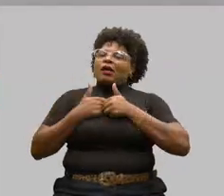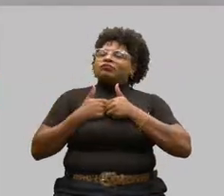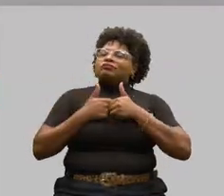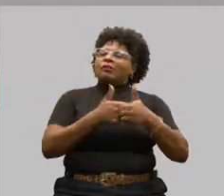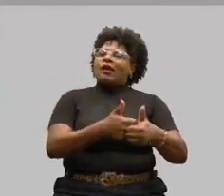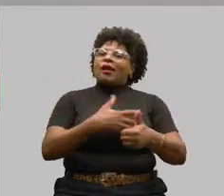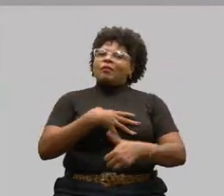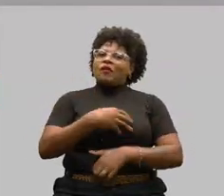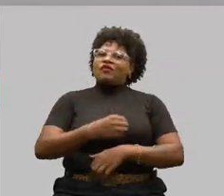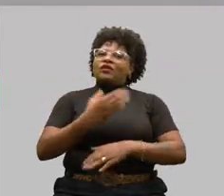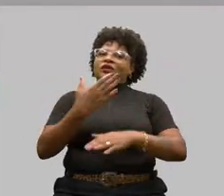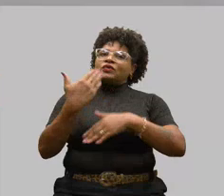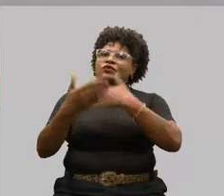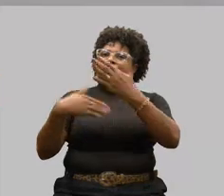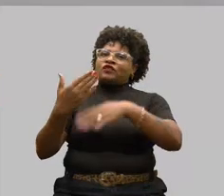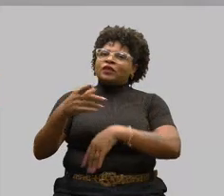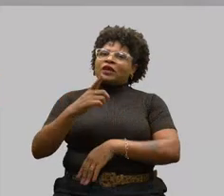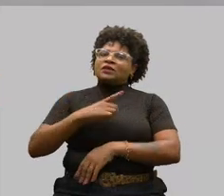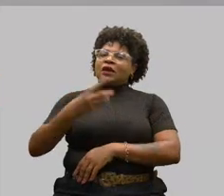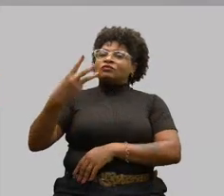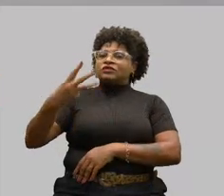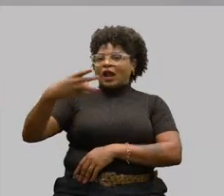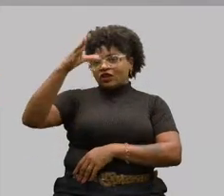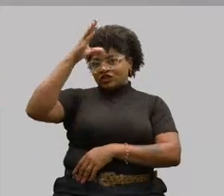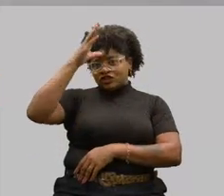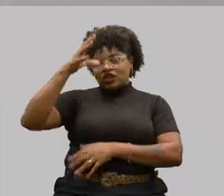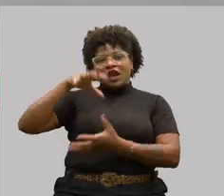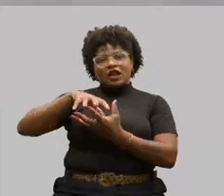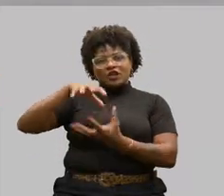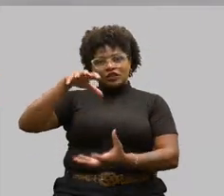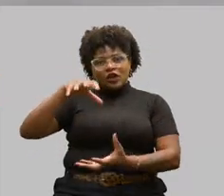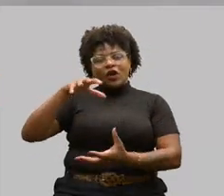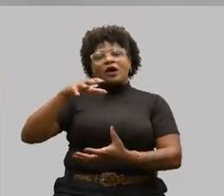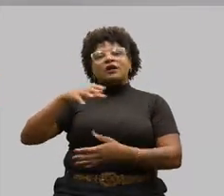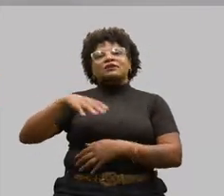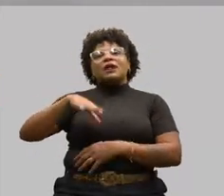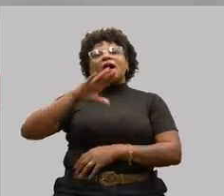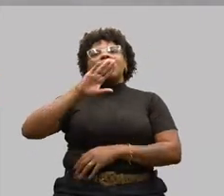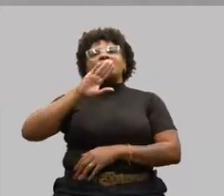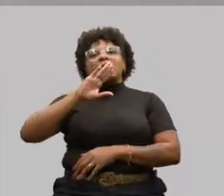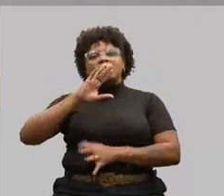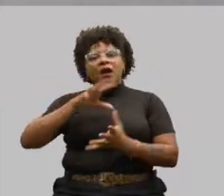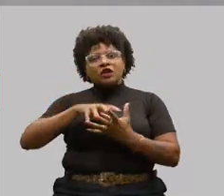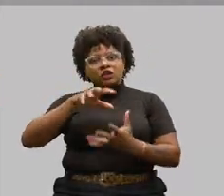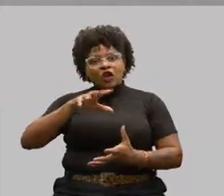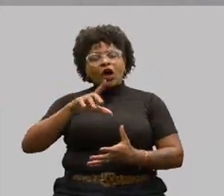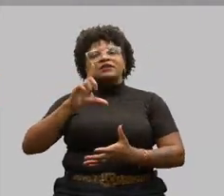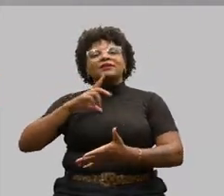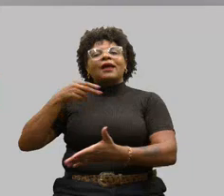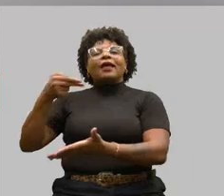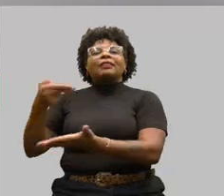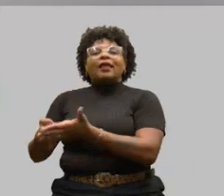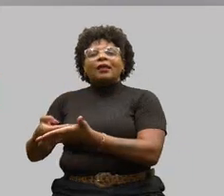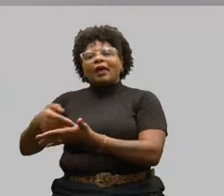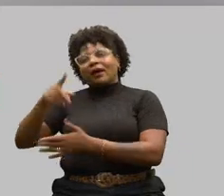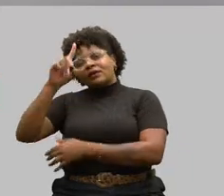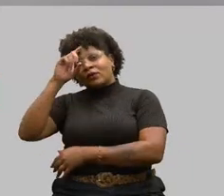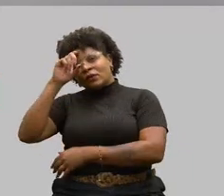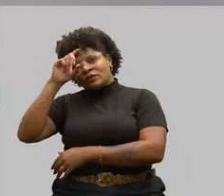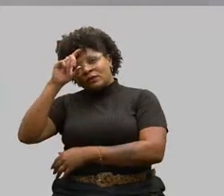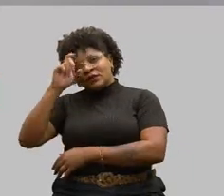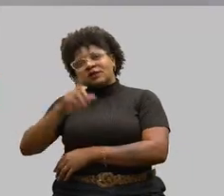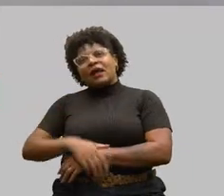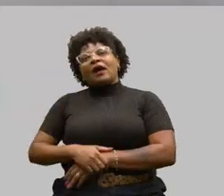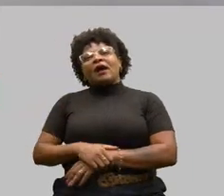tem três dias uma mãe idosa que eu fico inclusive minha mãe tá internada terminei ela ontem saí do hospital 1 hora da manhã fui em Florestal